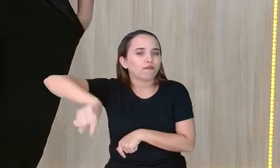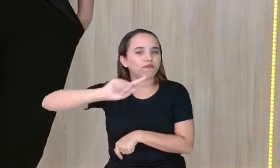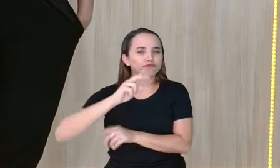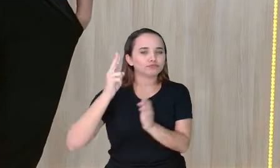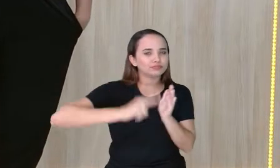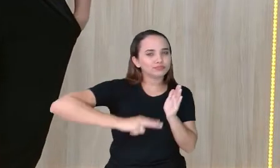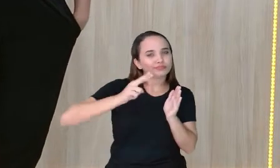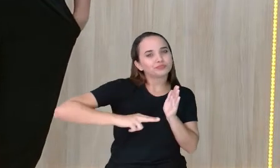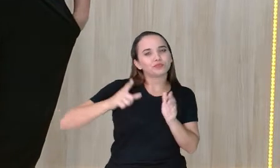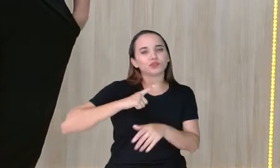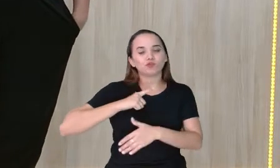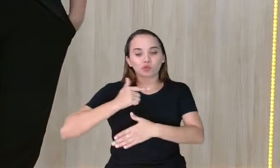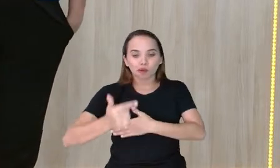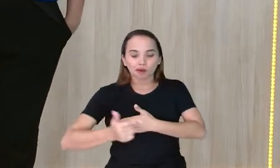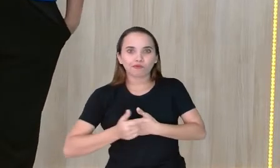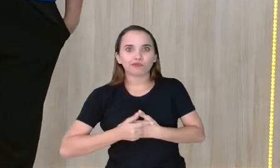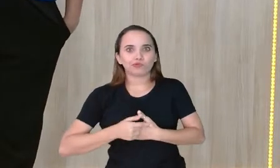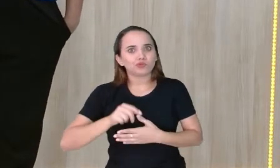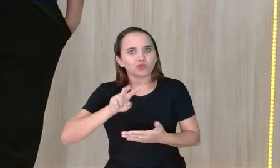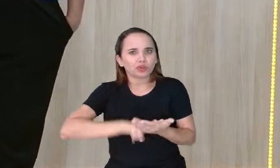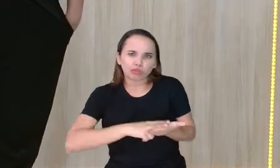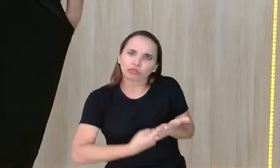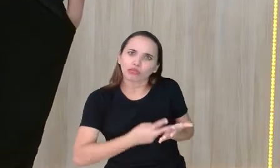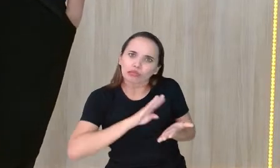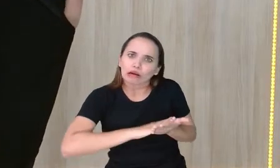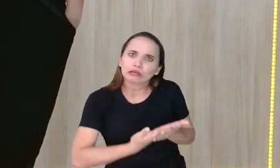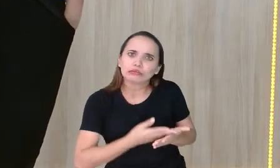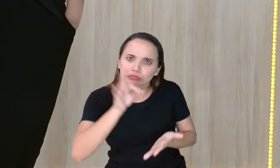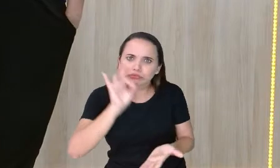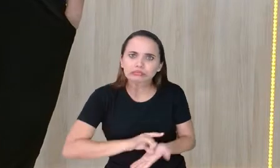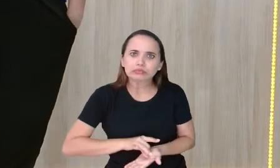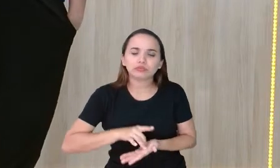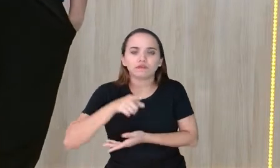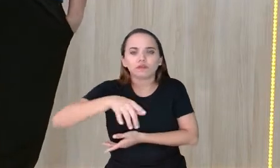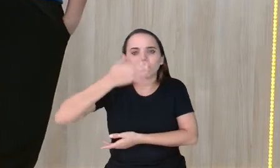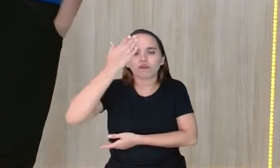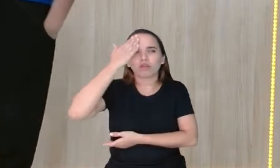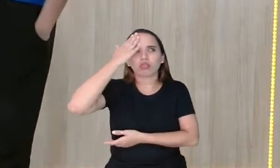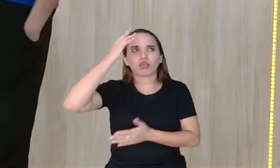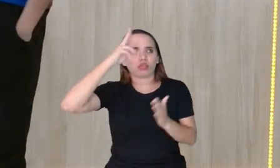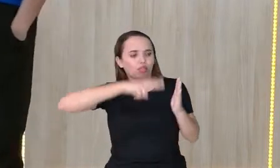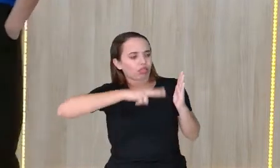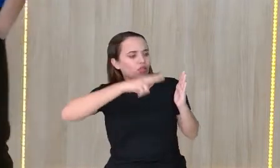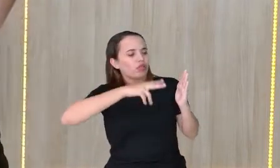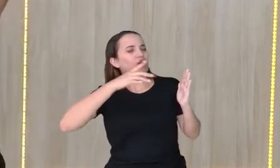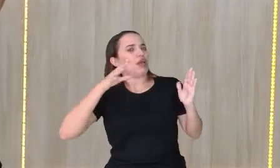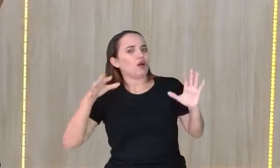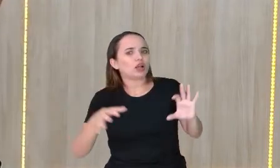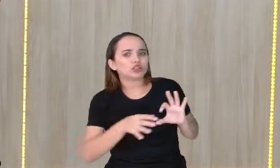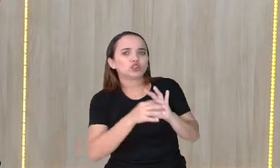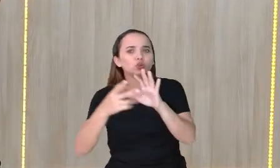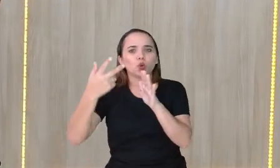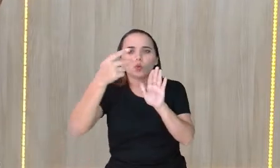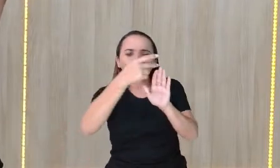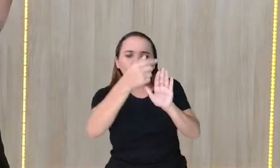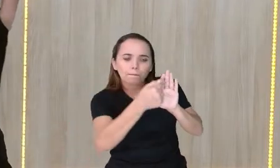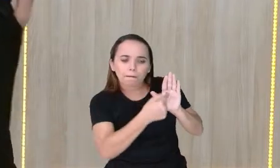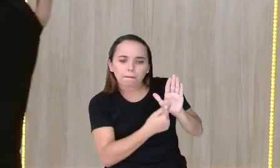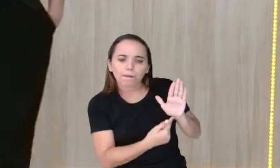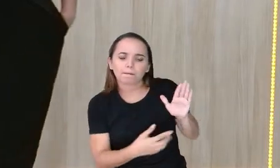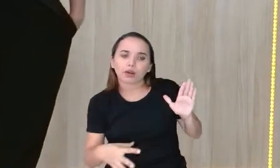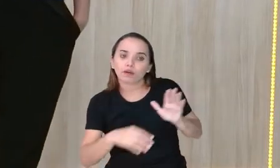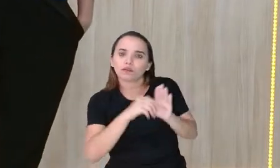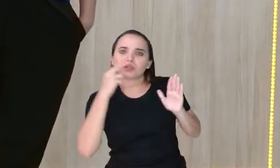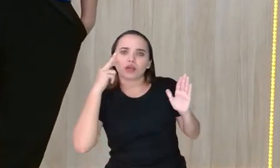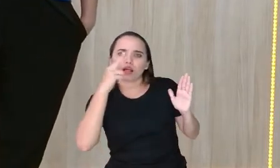função de intérprete mesmo, de dar parte do sentido, de preencher essas lacunas. Porque o que não